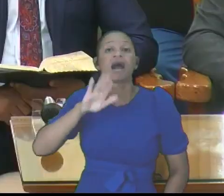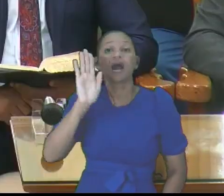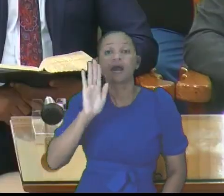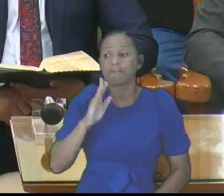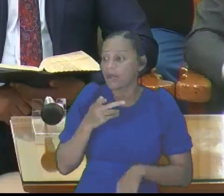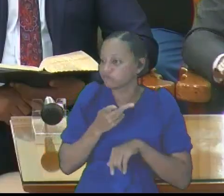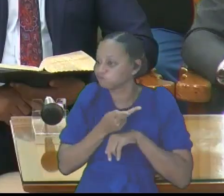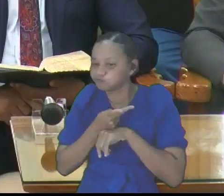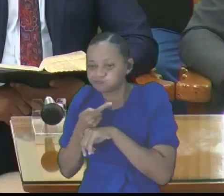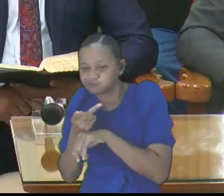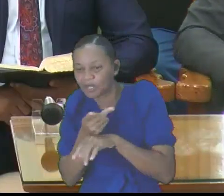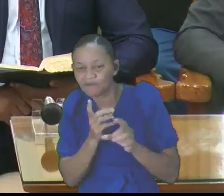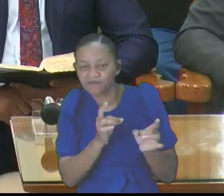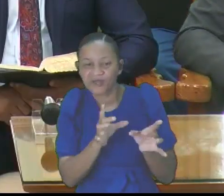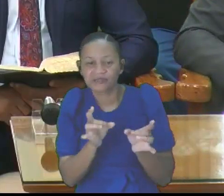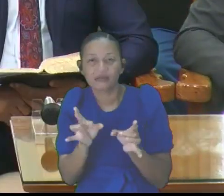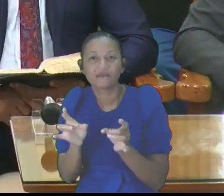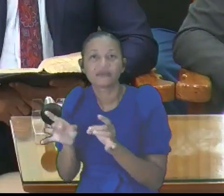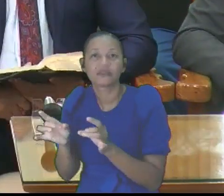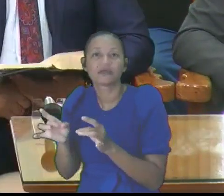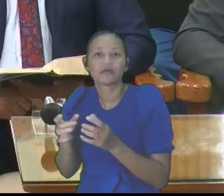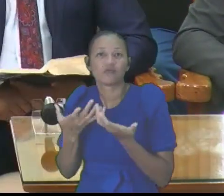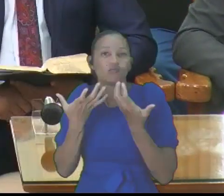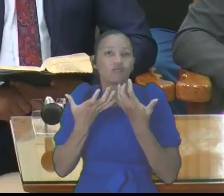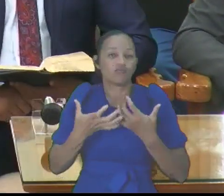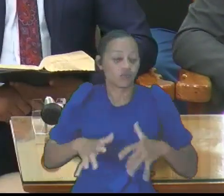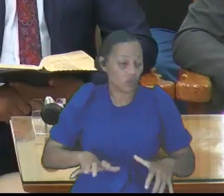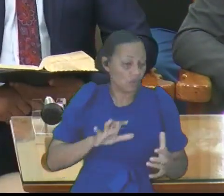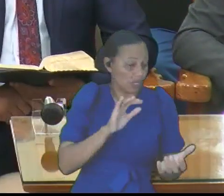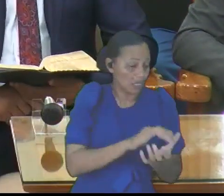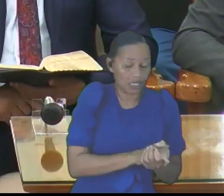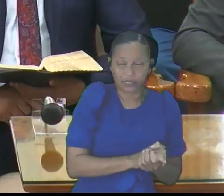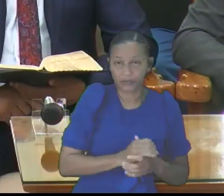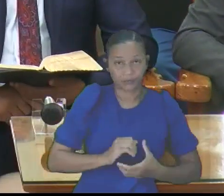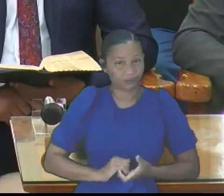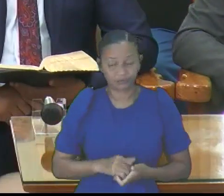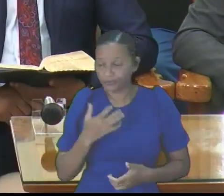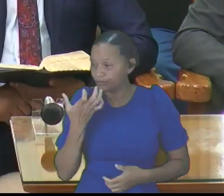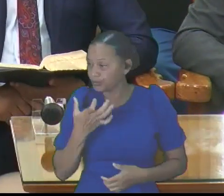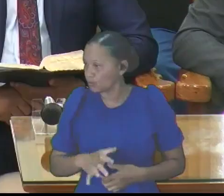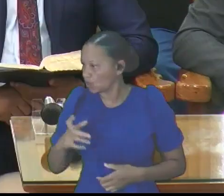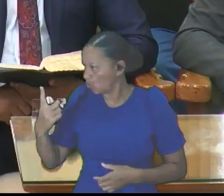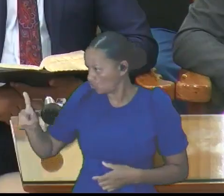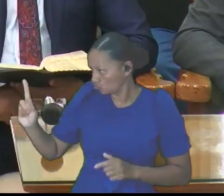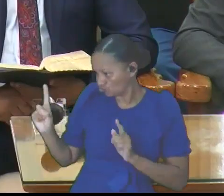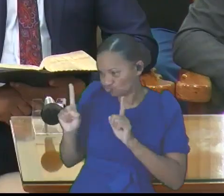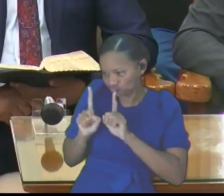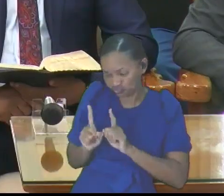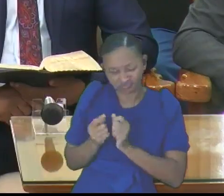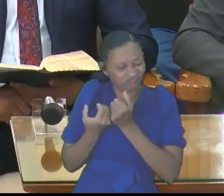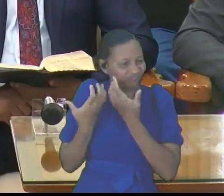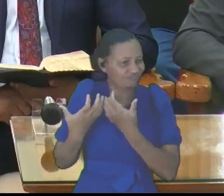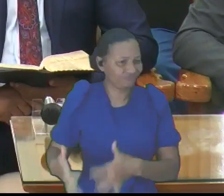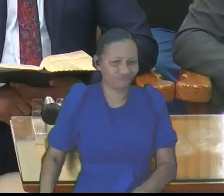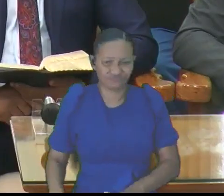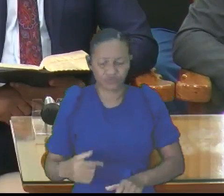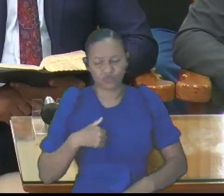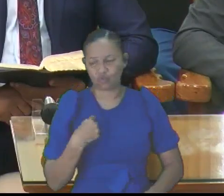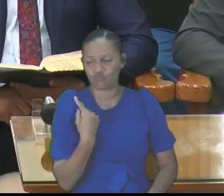mais procurados, porque as pessoas não querem nem casar, nem viver com ninguém, nem conviver com